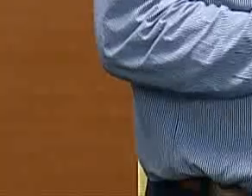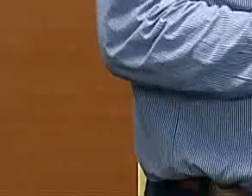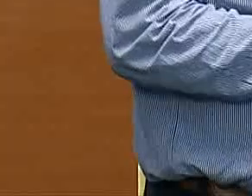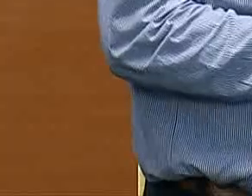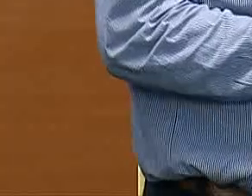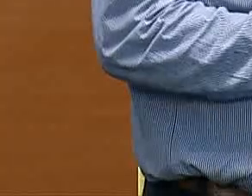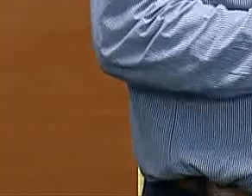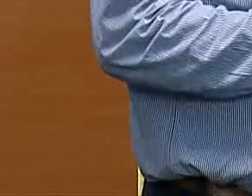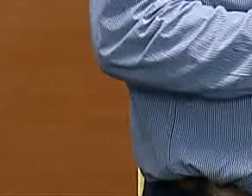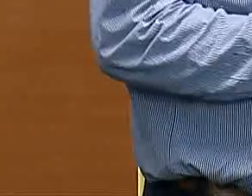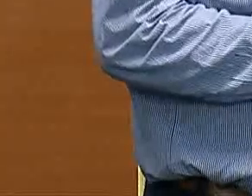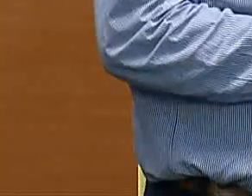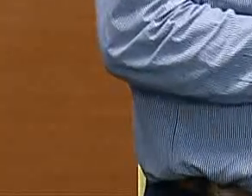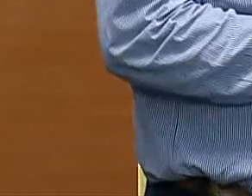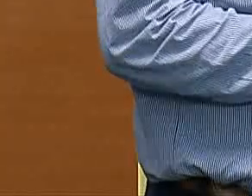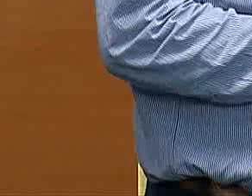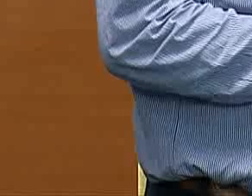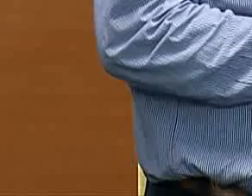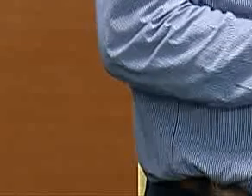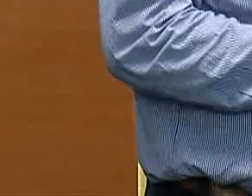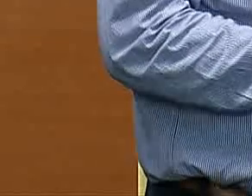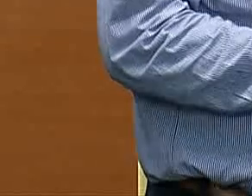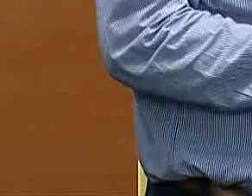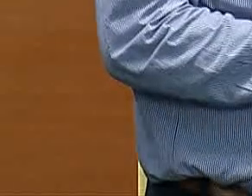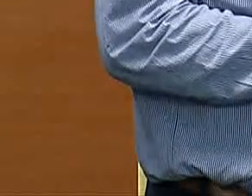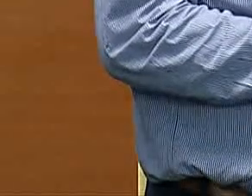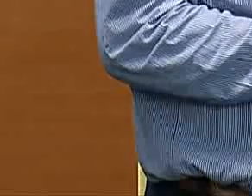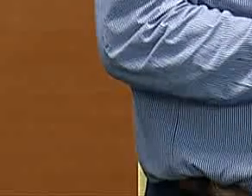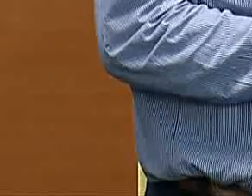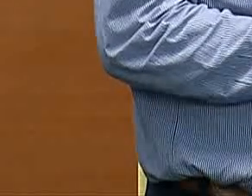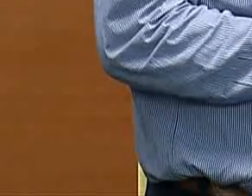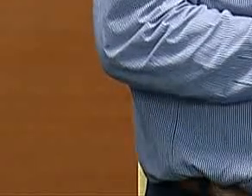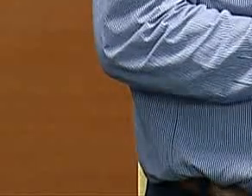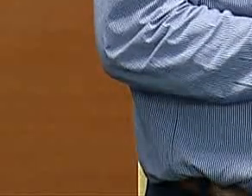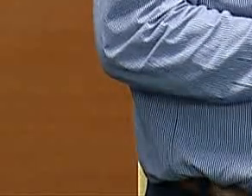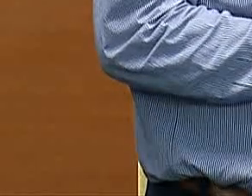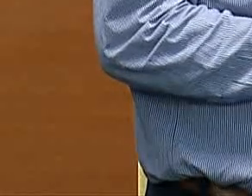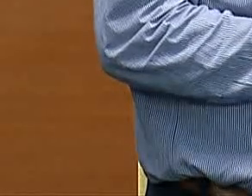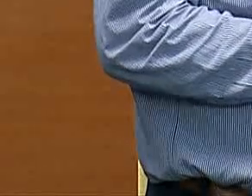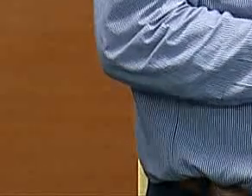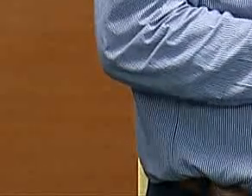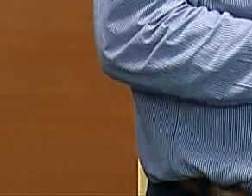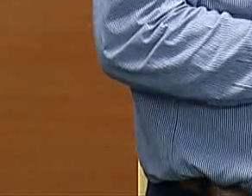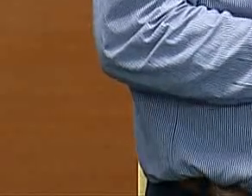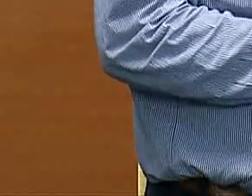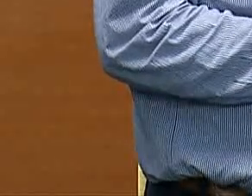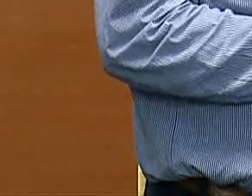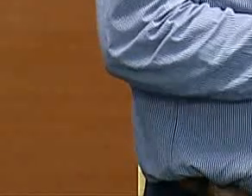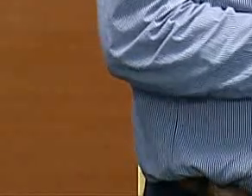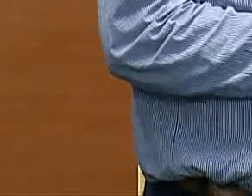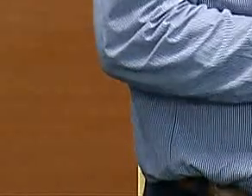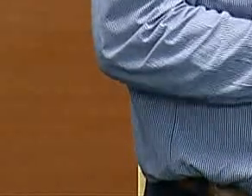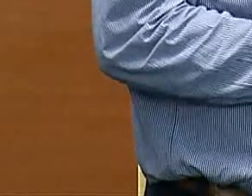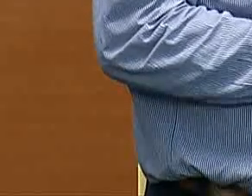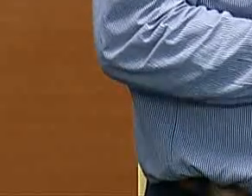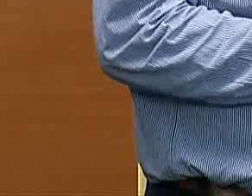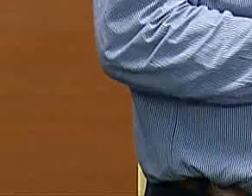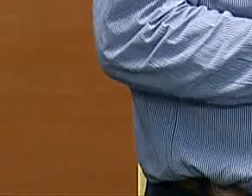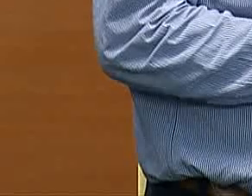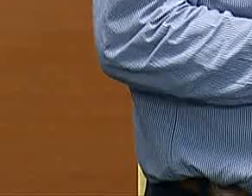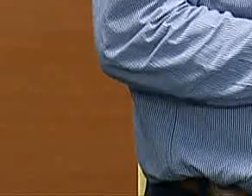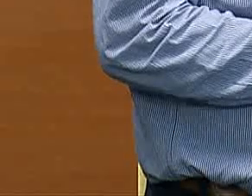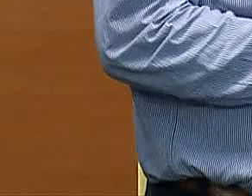nosso coração, seja nas datas comemorativas ou não. Mas, simbolicamente, quero lhe entregar esse voto